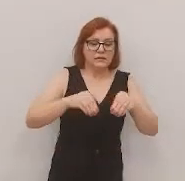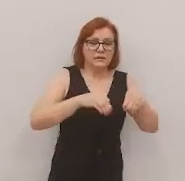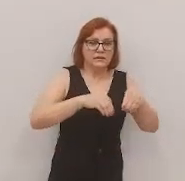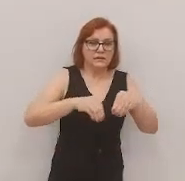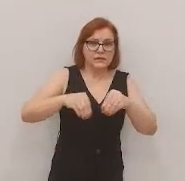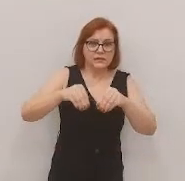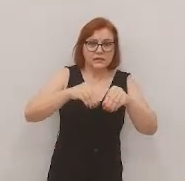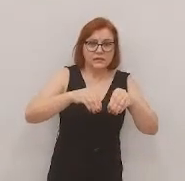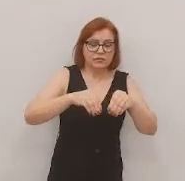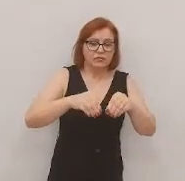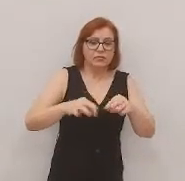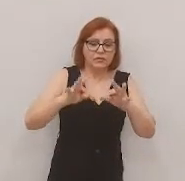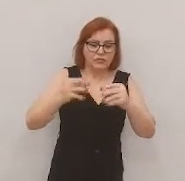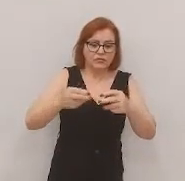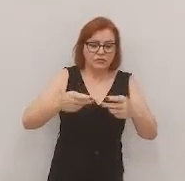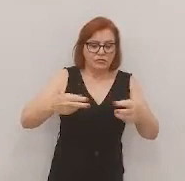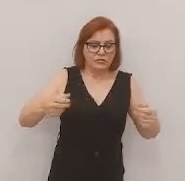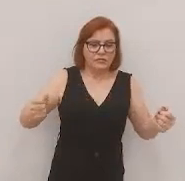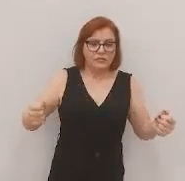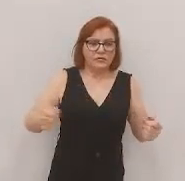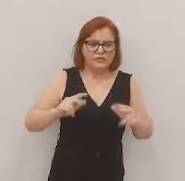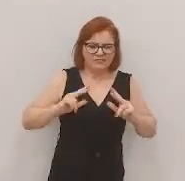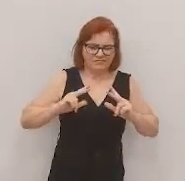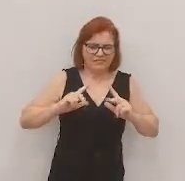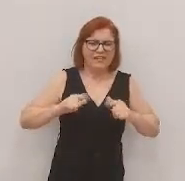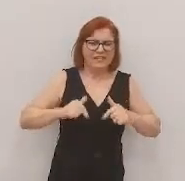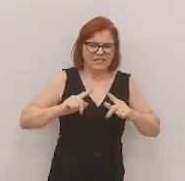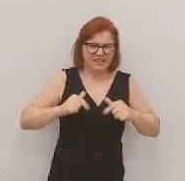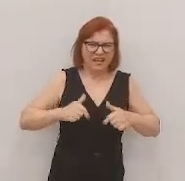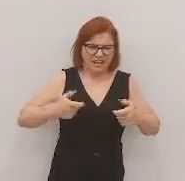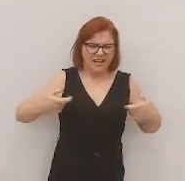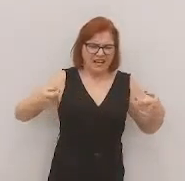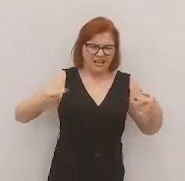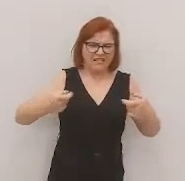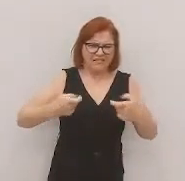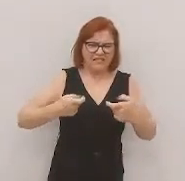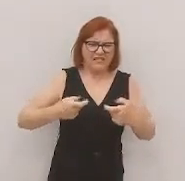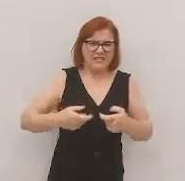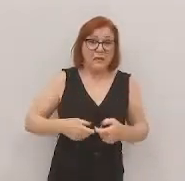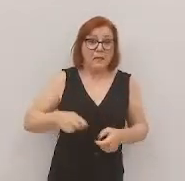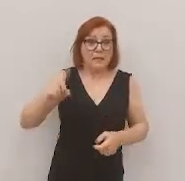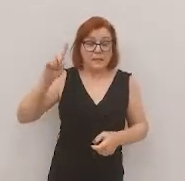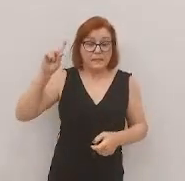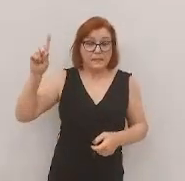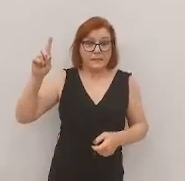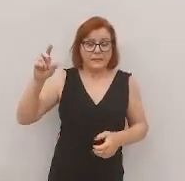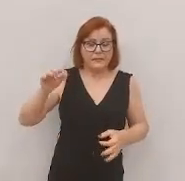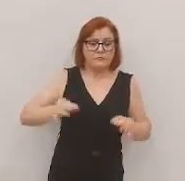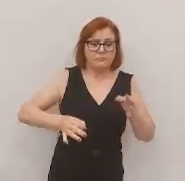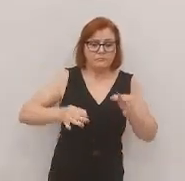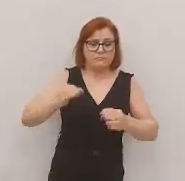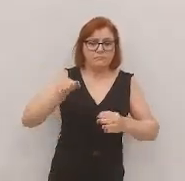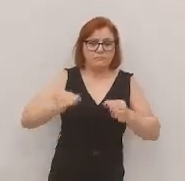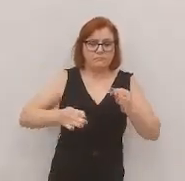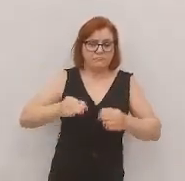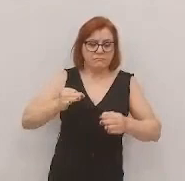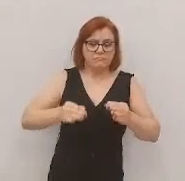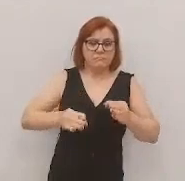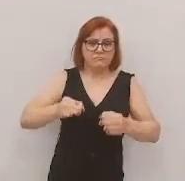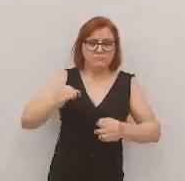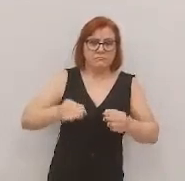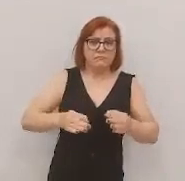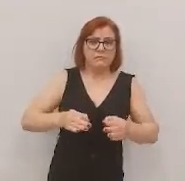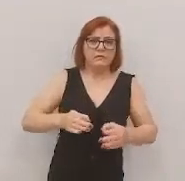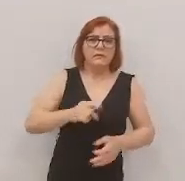de Israel com o Hamas, puxa vida, Deus está no controle, irmãos. Oh, Senhor